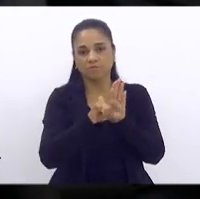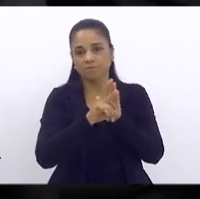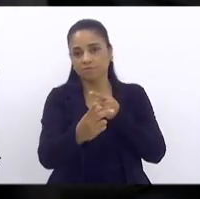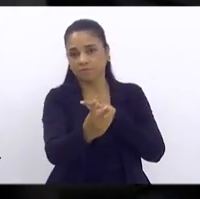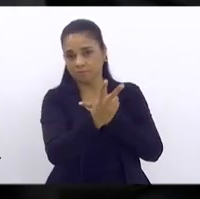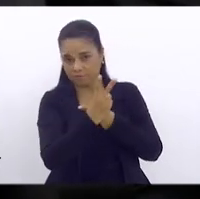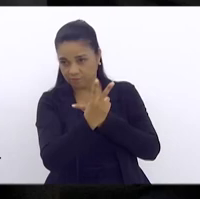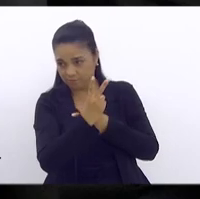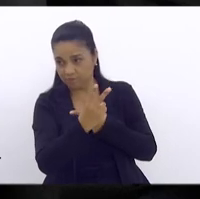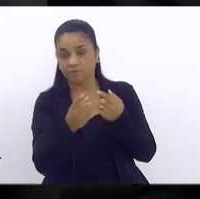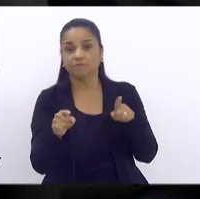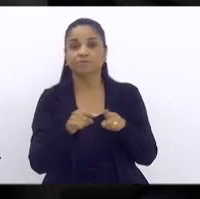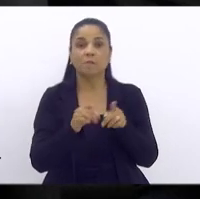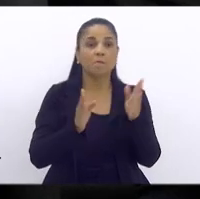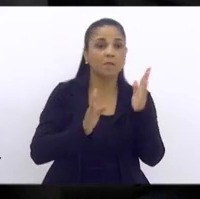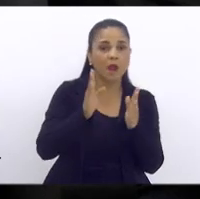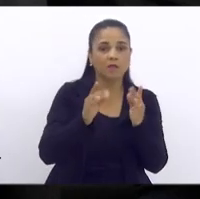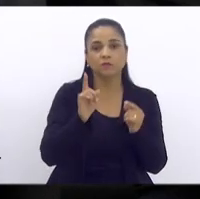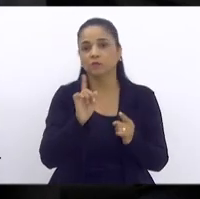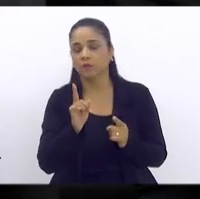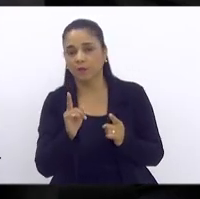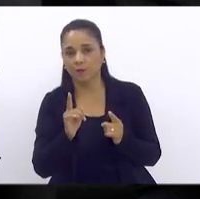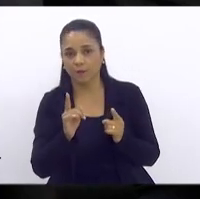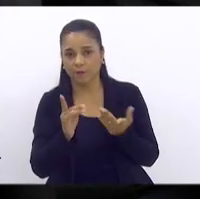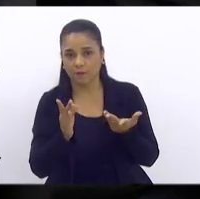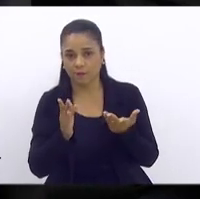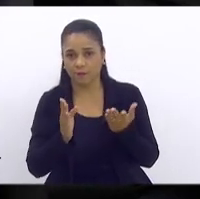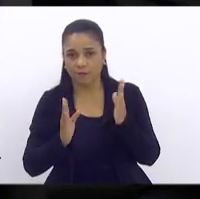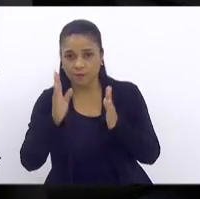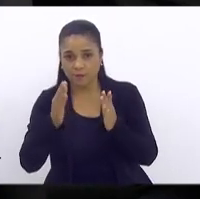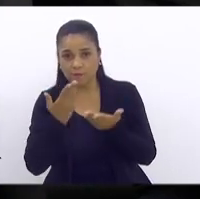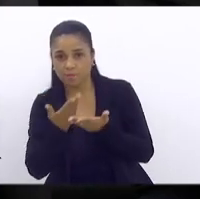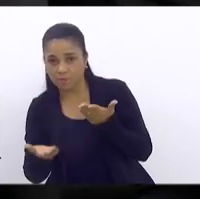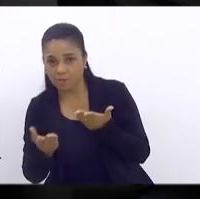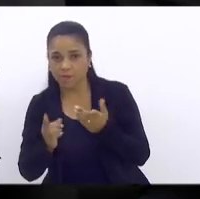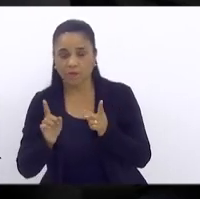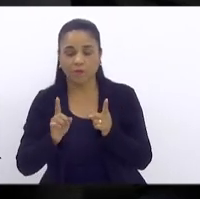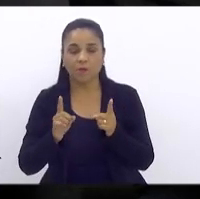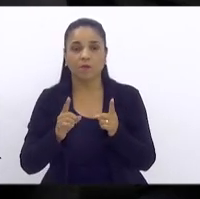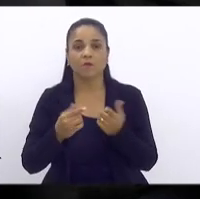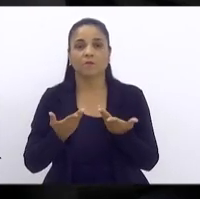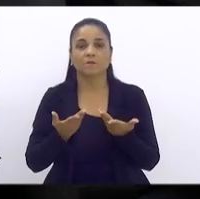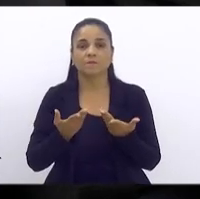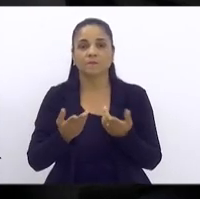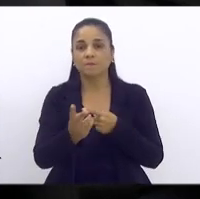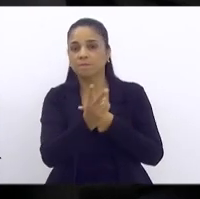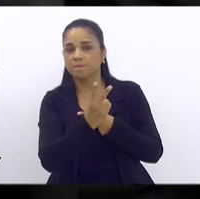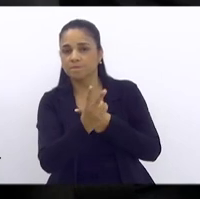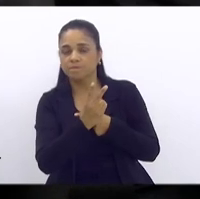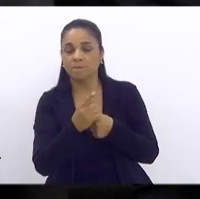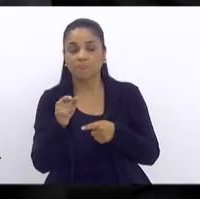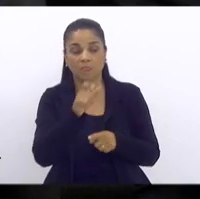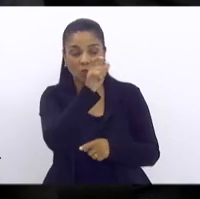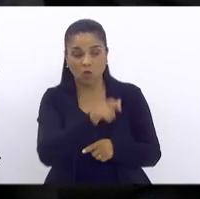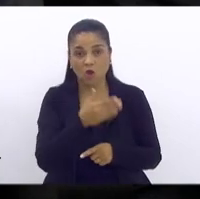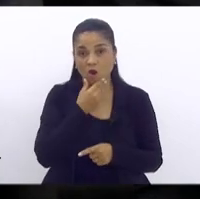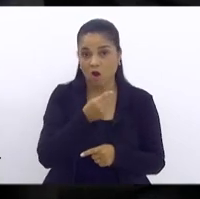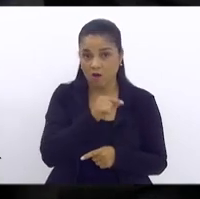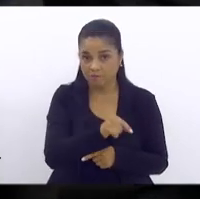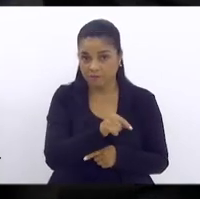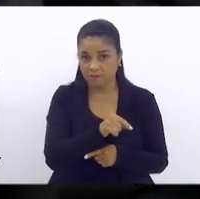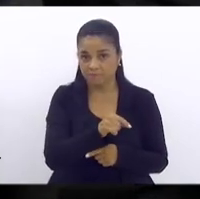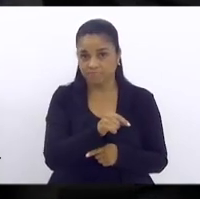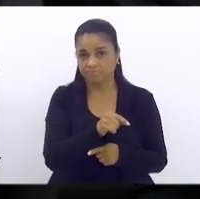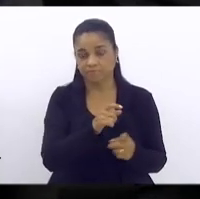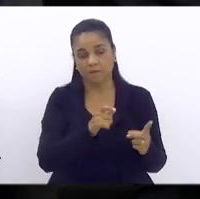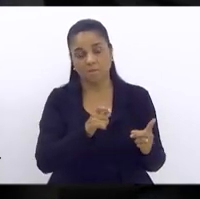o prazo, tem prazo ou não, atualizações do status, né, da medida protetiva, se o agressor, o que ele já fez,